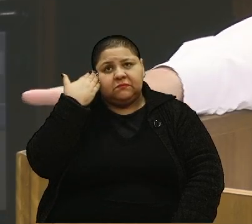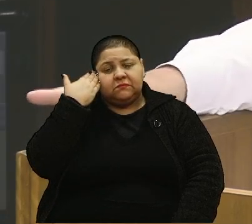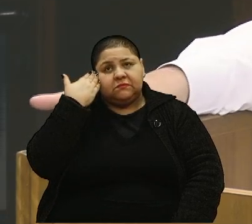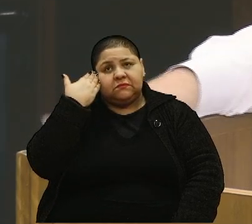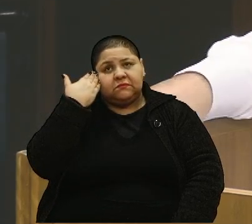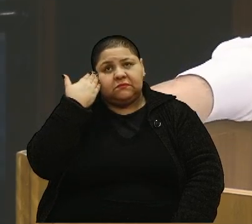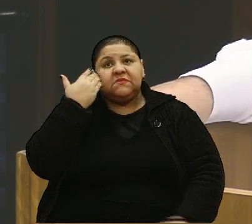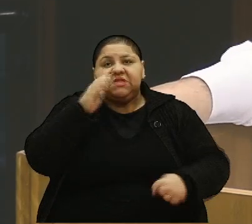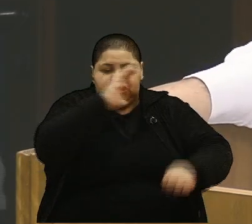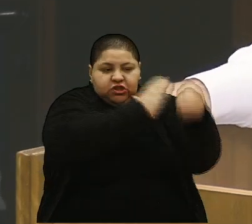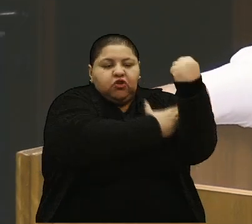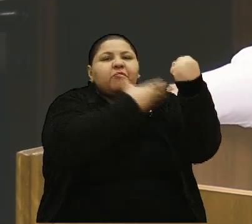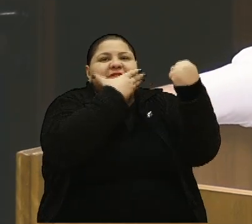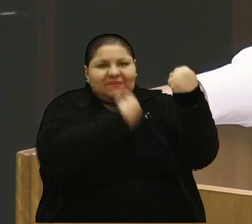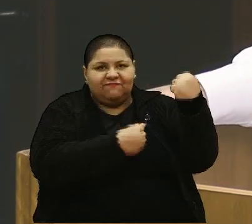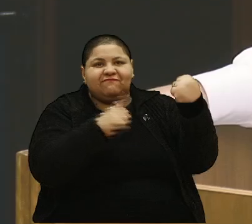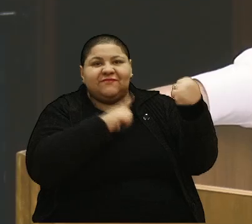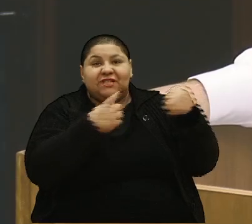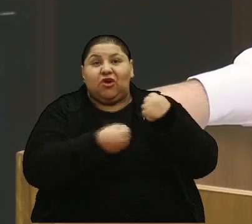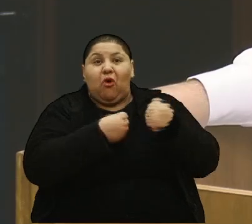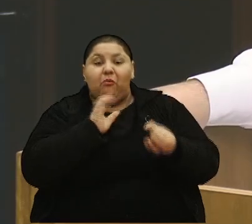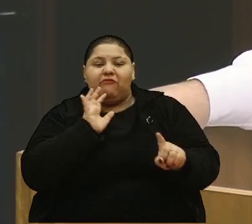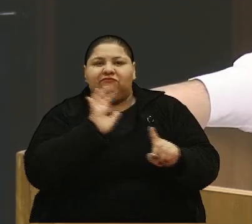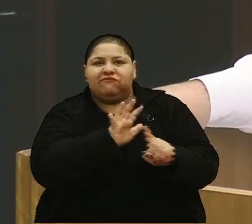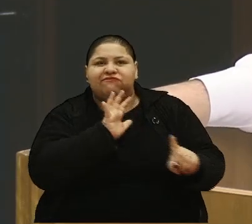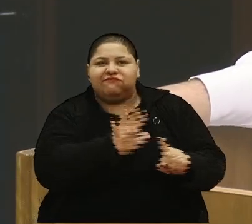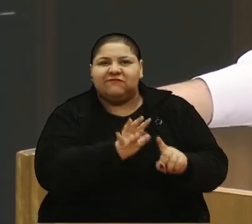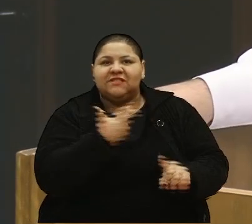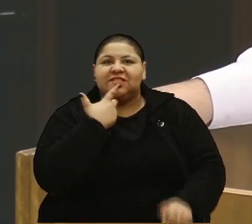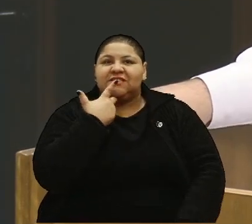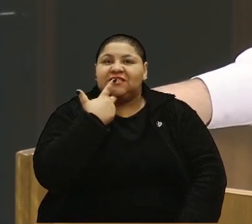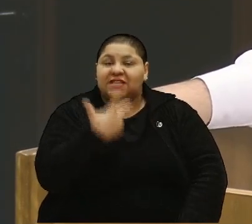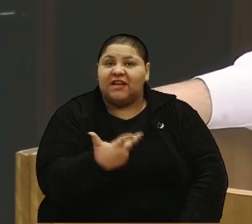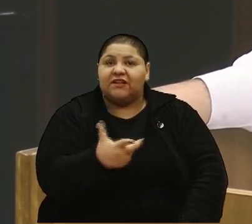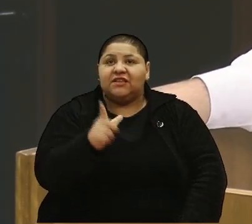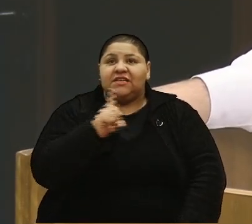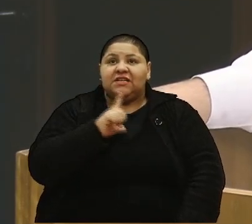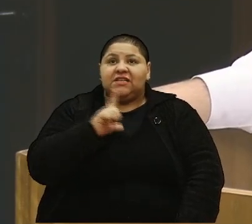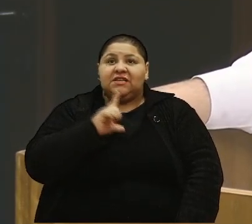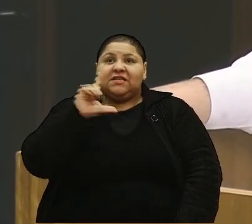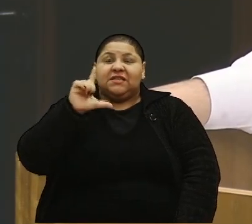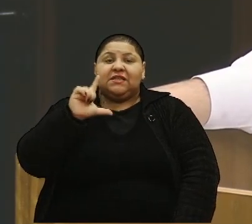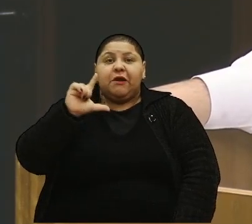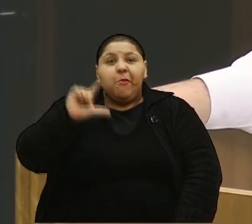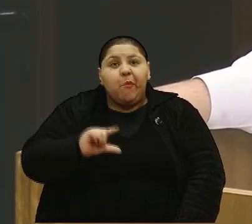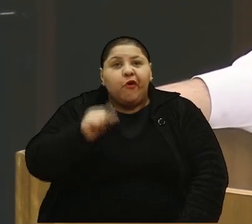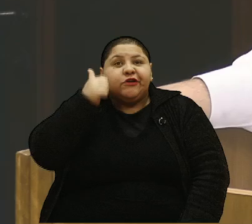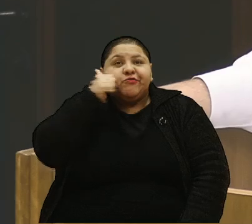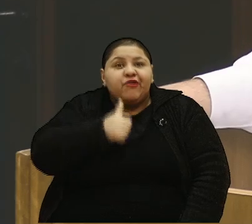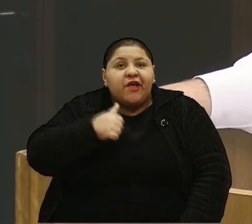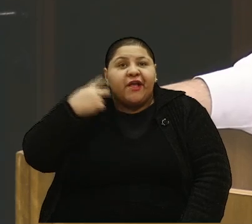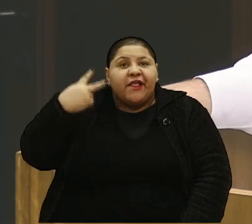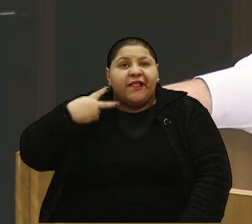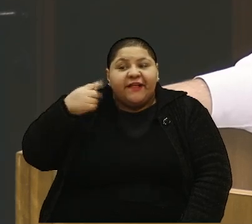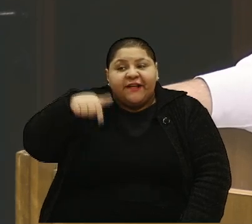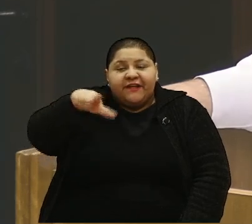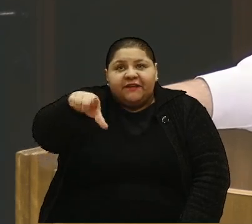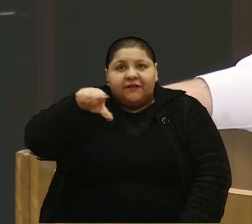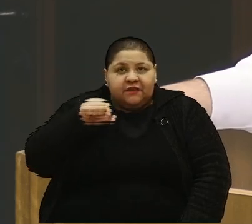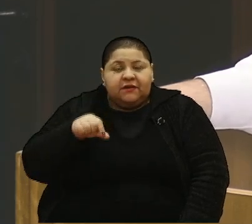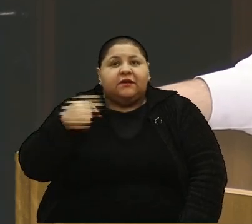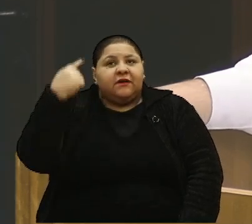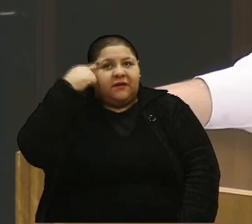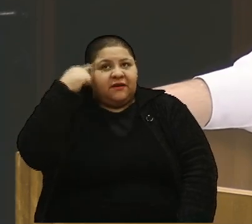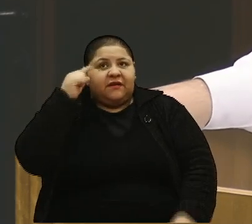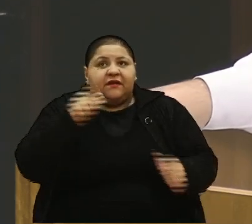que o machismo existe e como ele ataca. Nas falas, o fato de ter menos vereadoras aqui eleitas, considerando que a